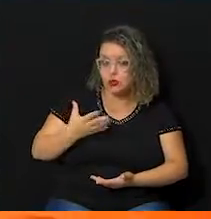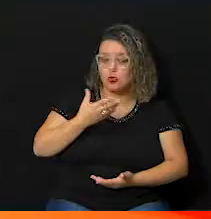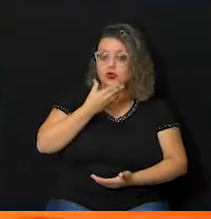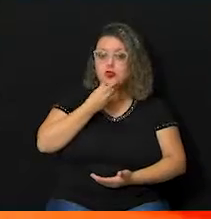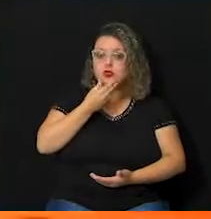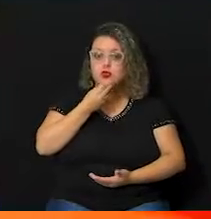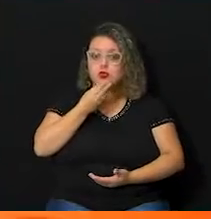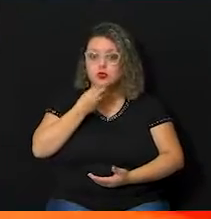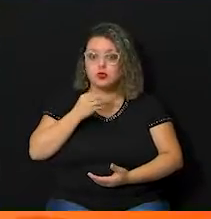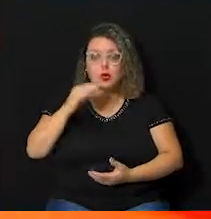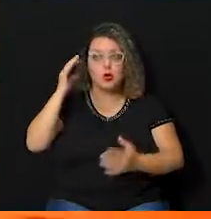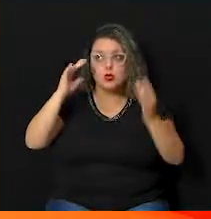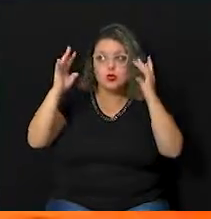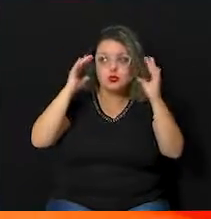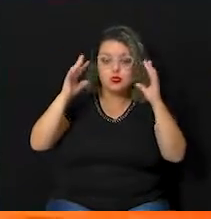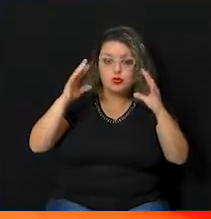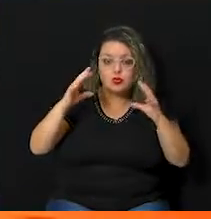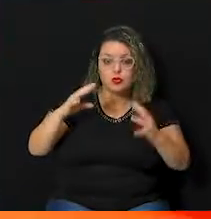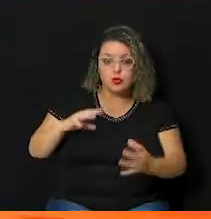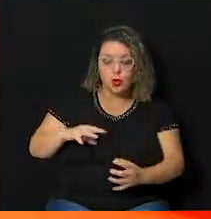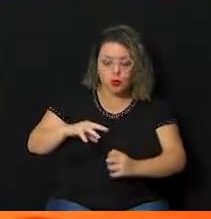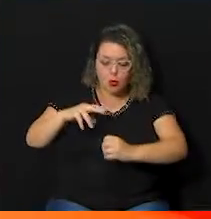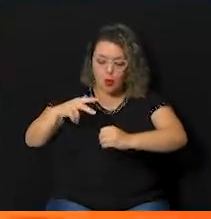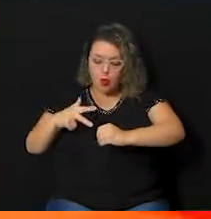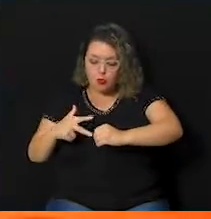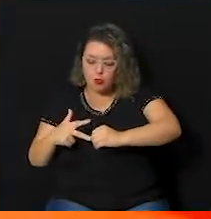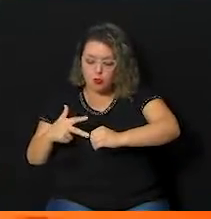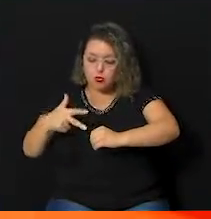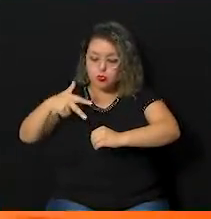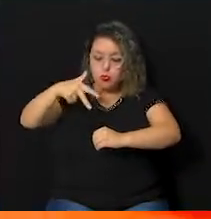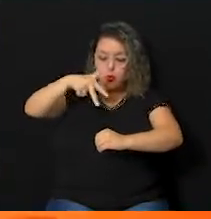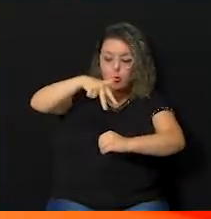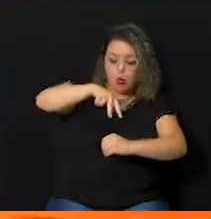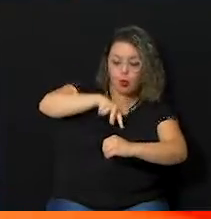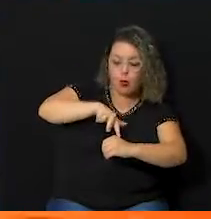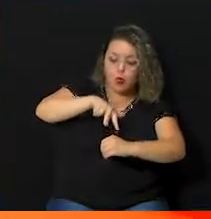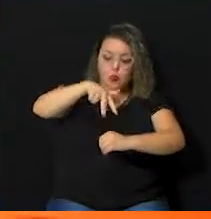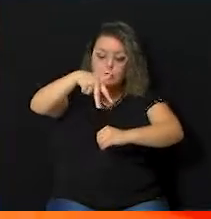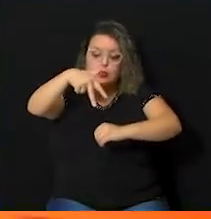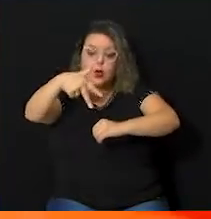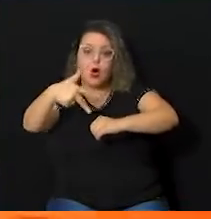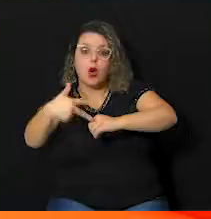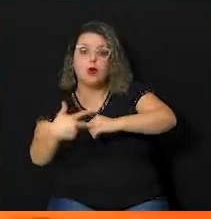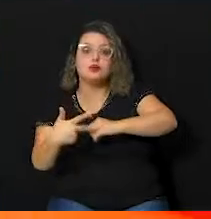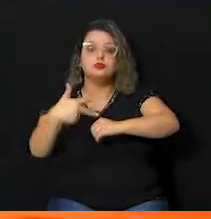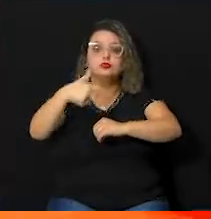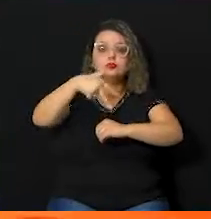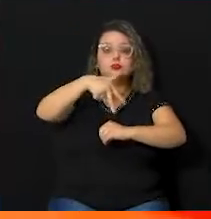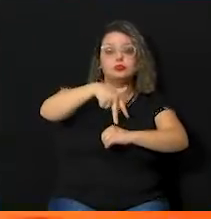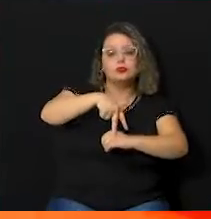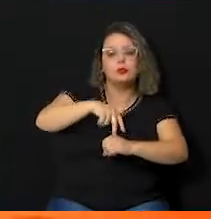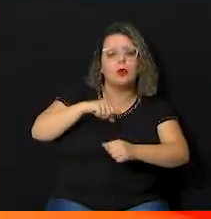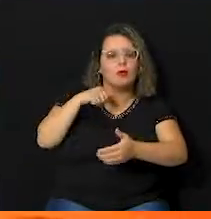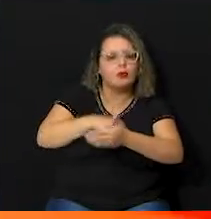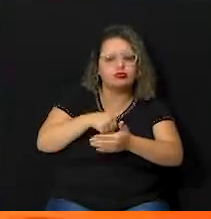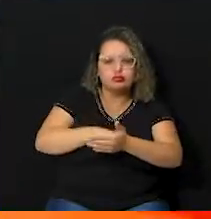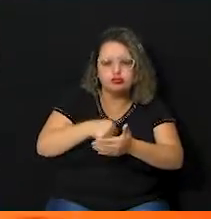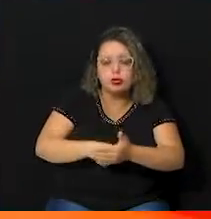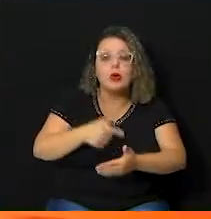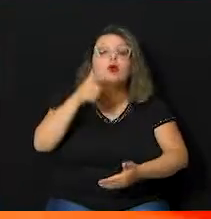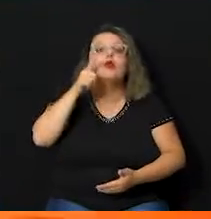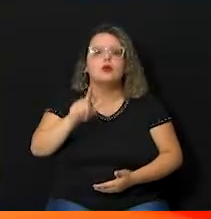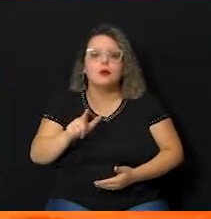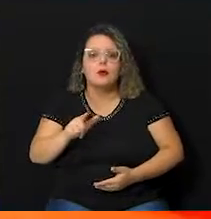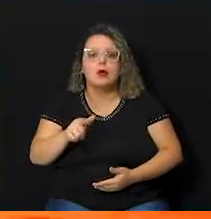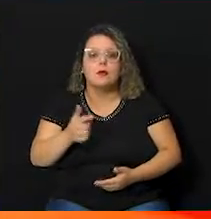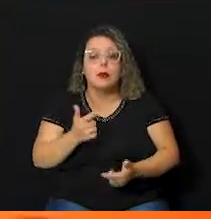um astronauta, né? Batalha a vida inteira para conseguir, e ele finalmente consegue e vai para sua primeira missão na